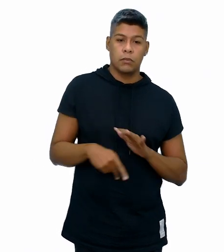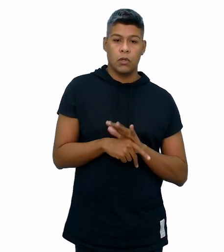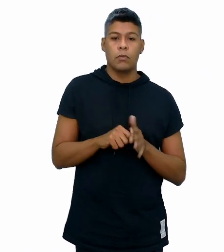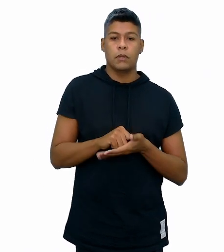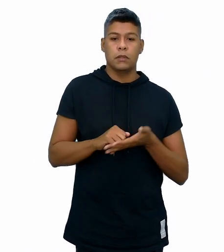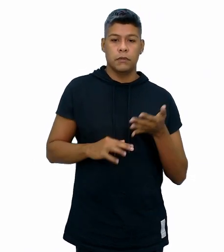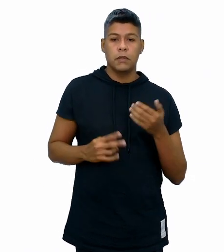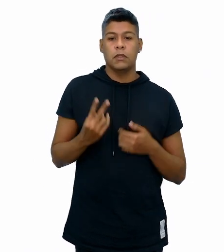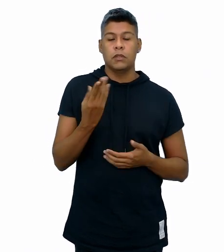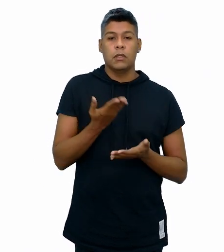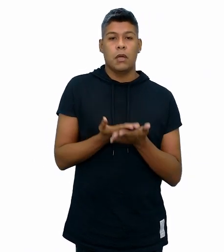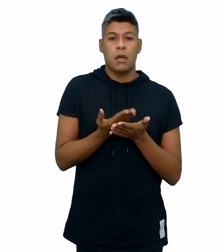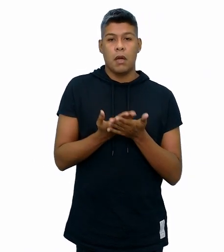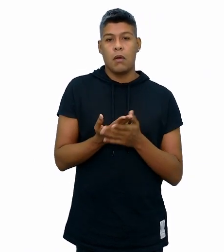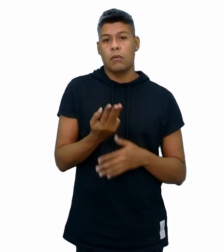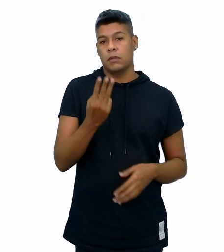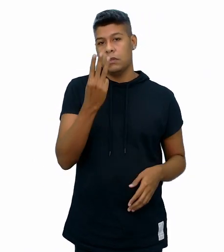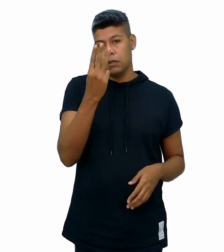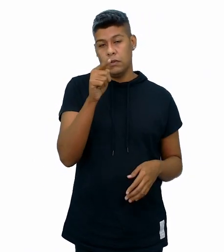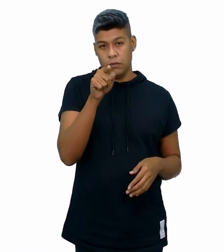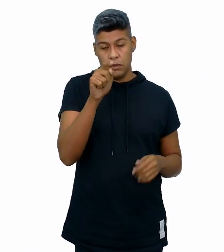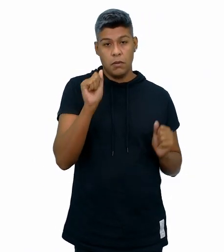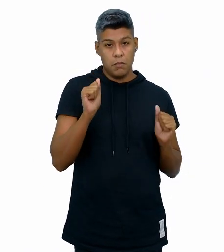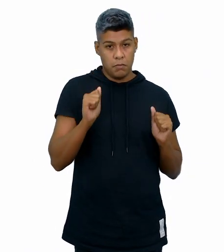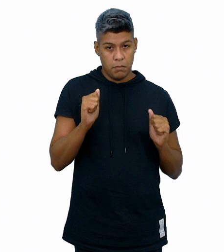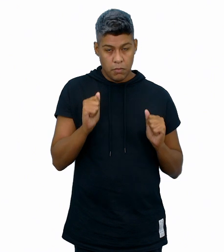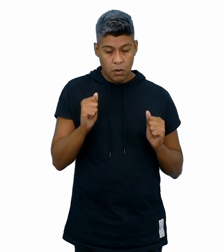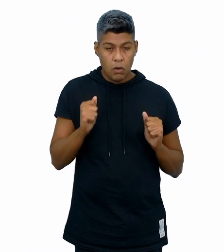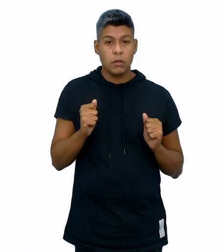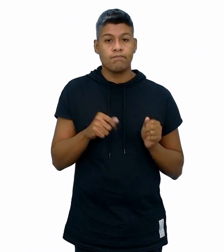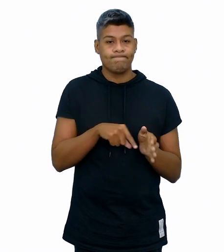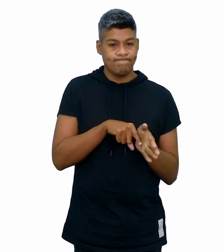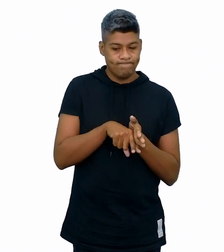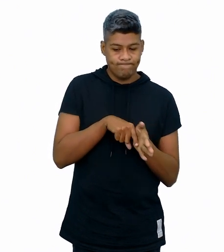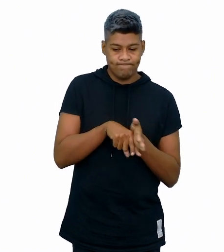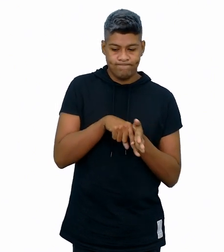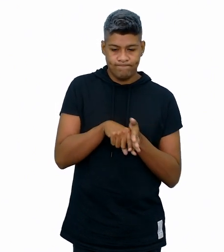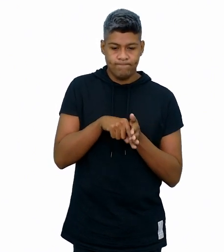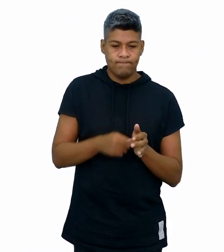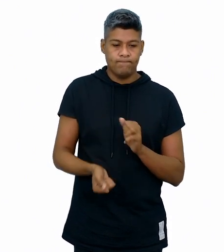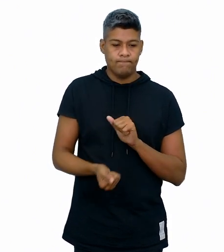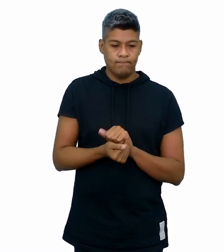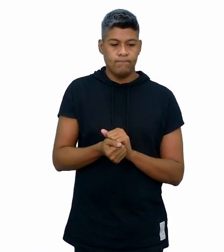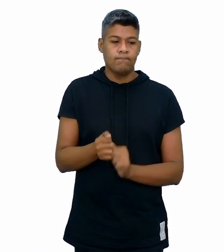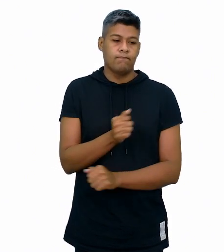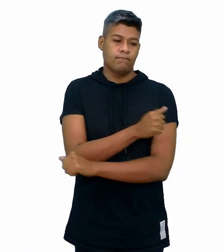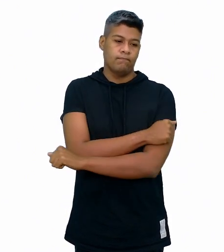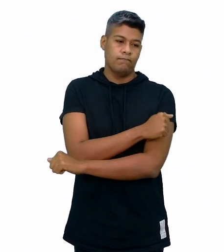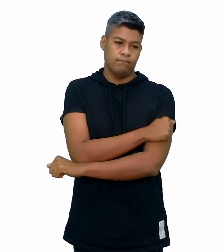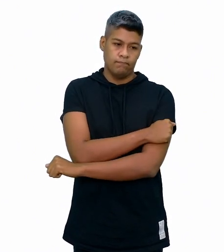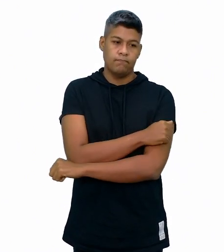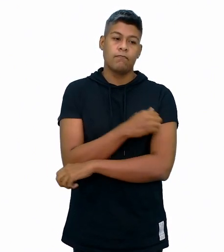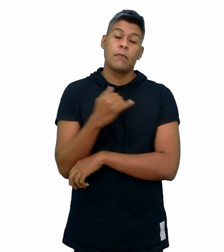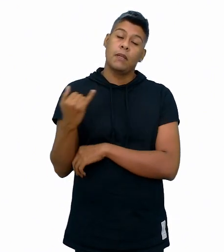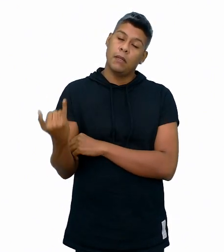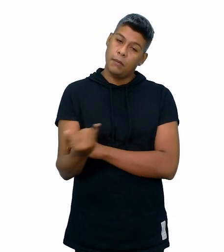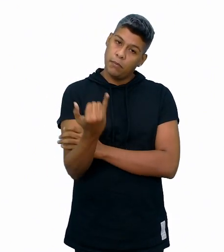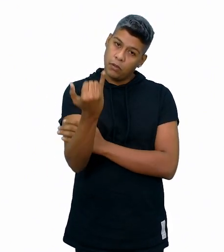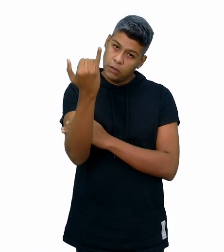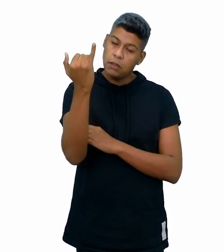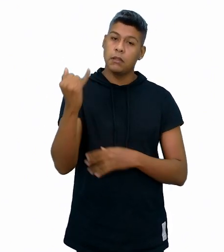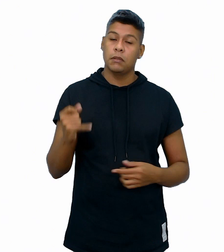atividade 2 da aula 3, para que vocês possam explorar com os estudantes. É muito